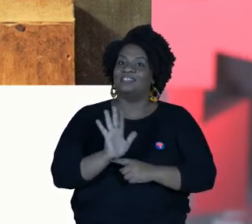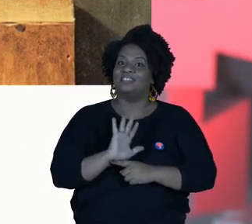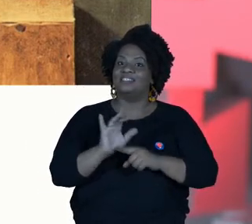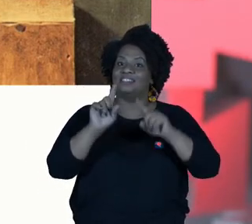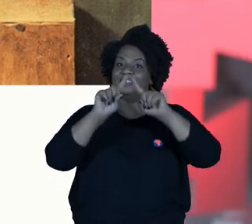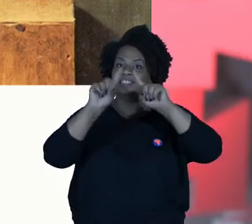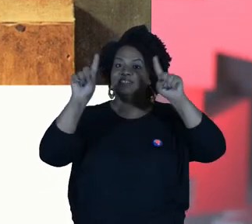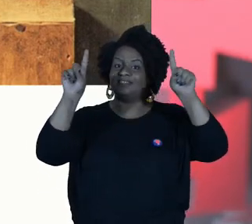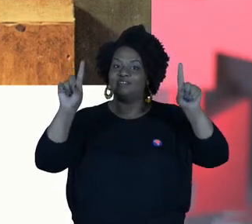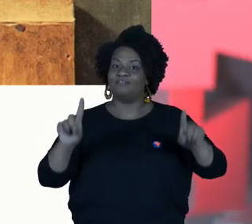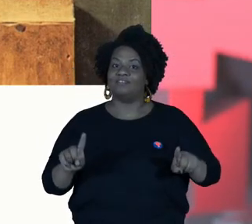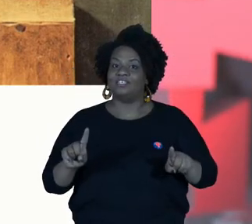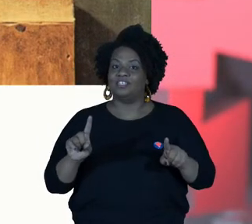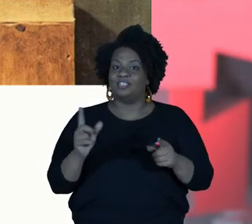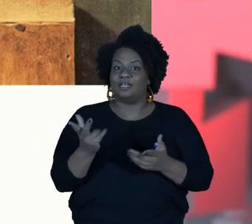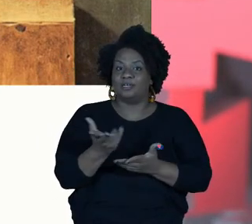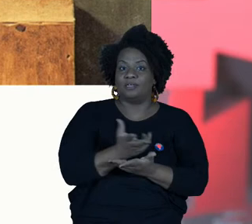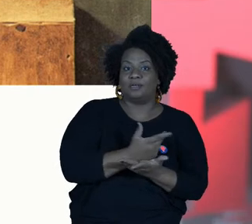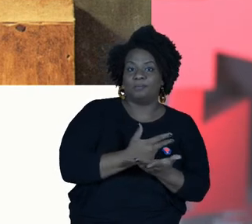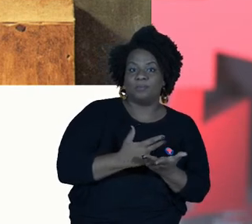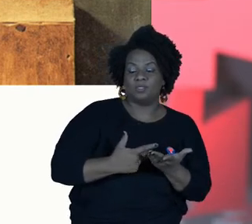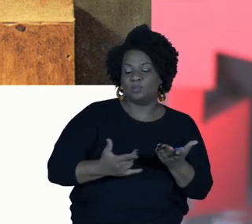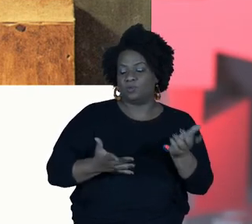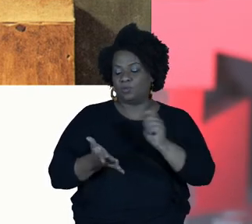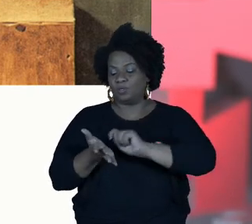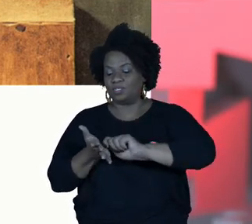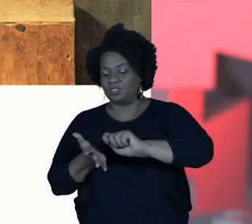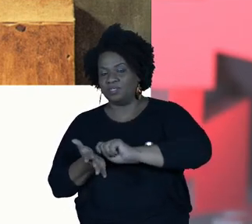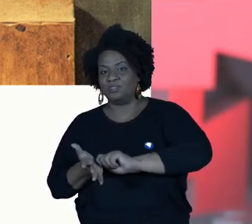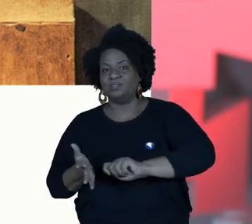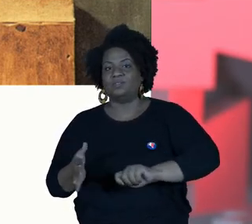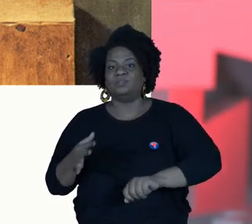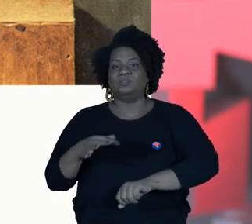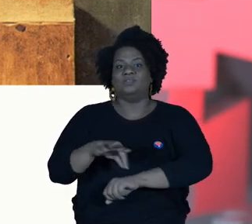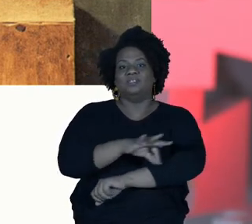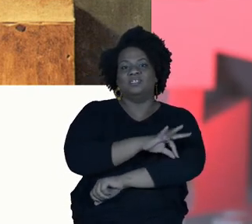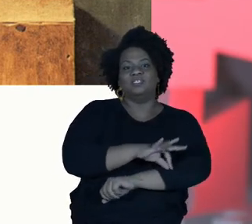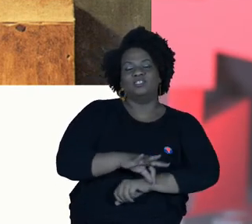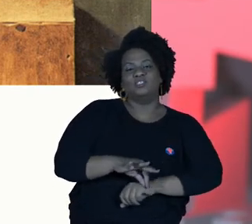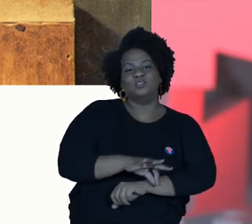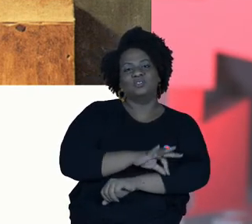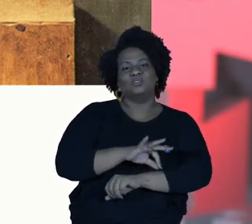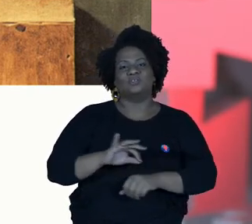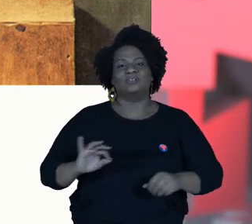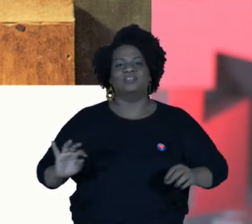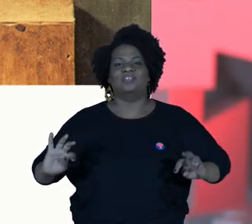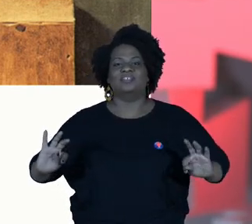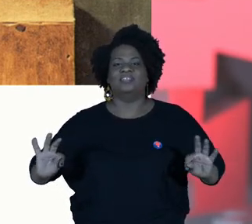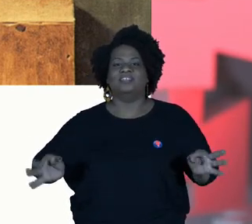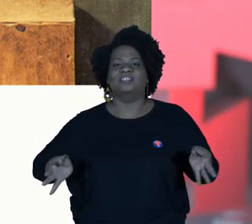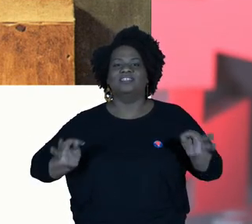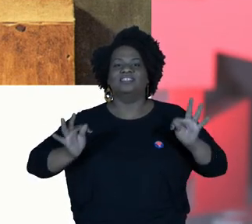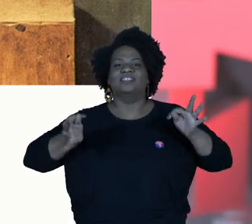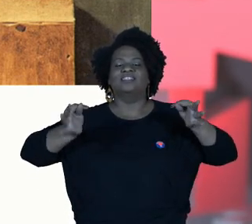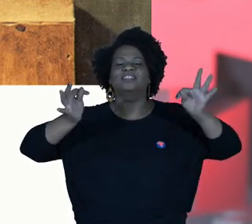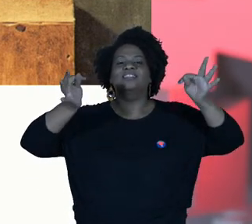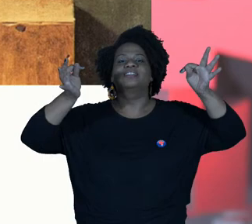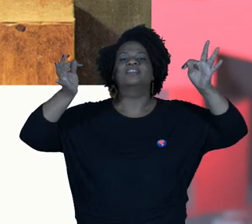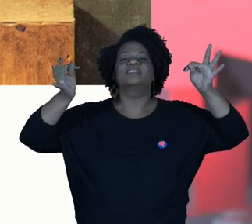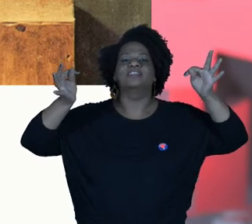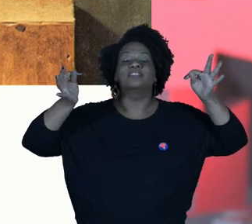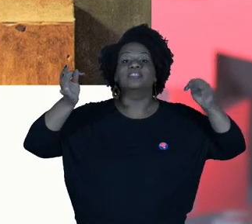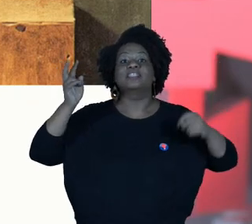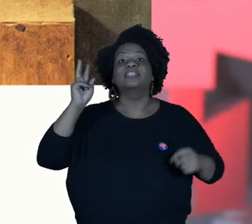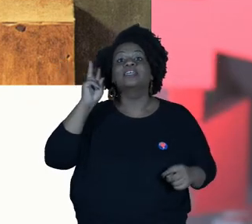para a pintura, da pintura para a escultura, da escultura para a arquitetura, por meio da tecnologia. E lembrando que